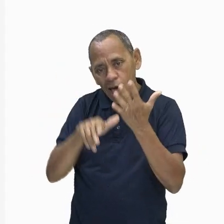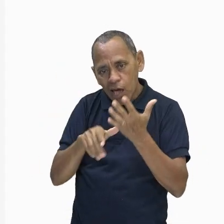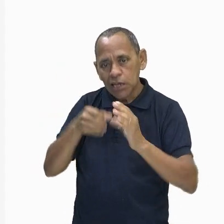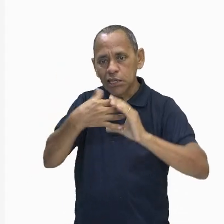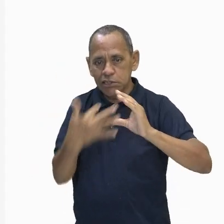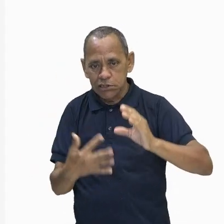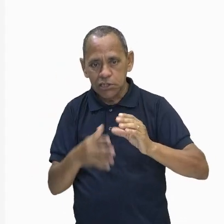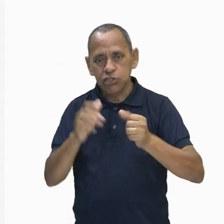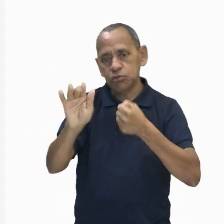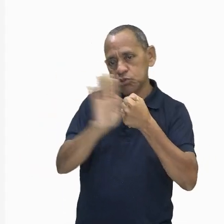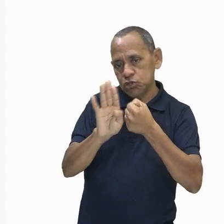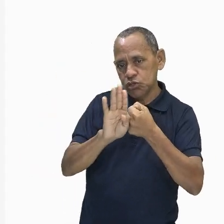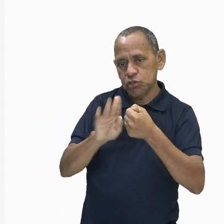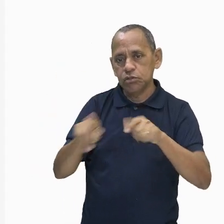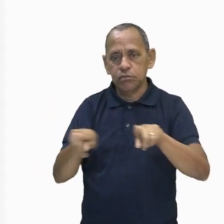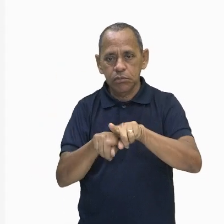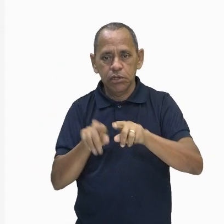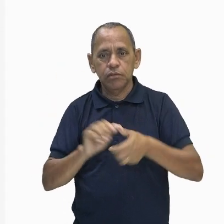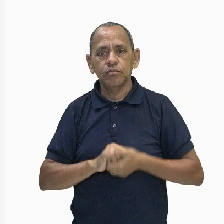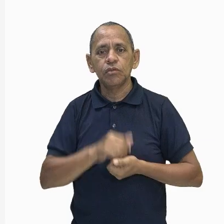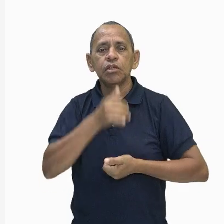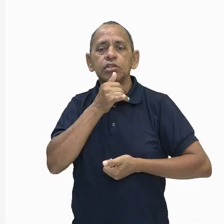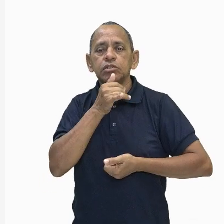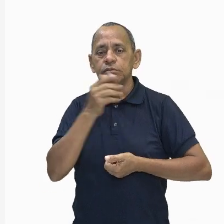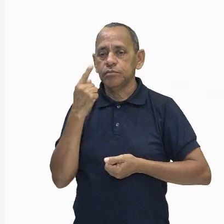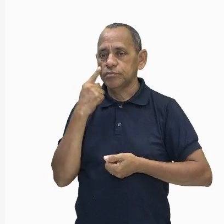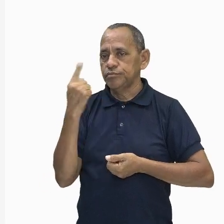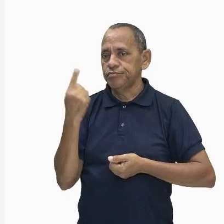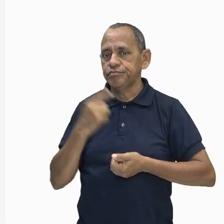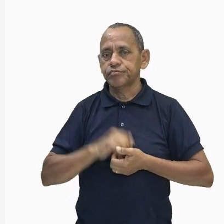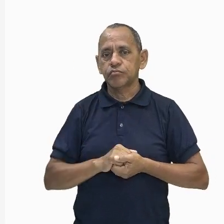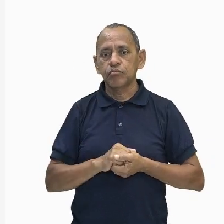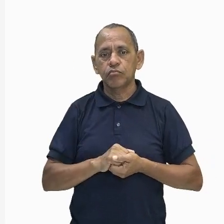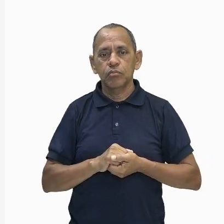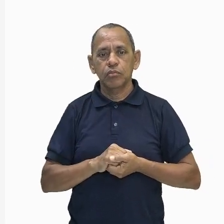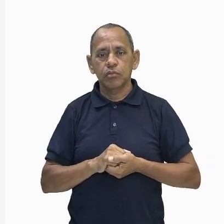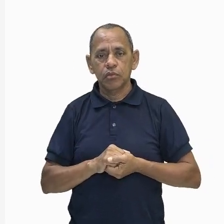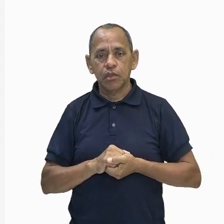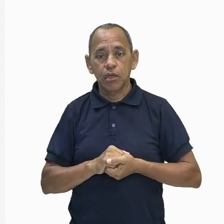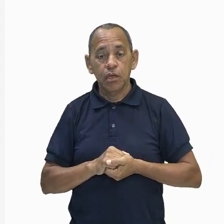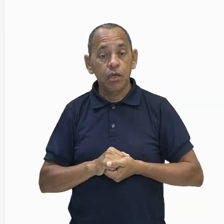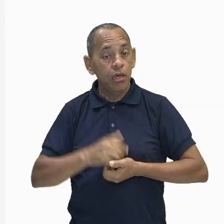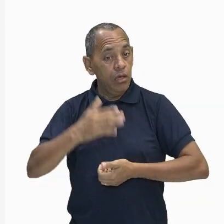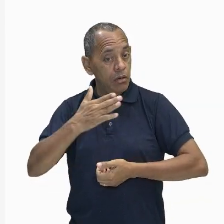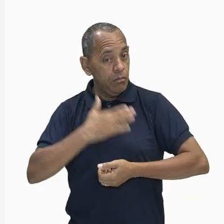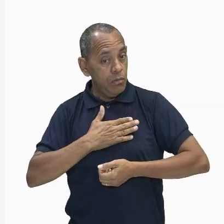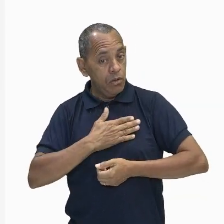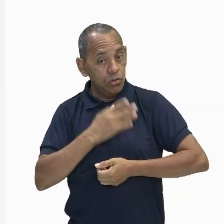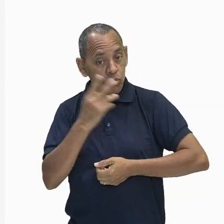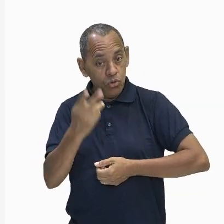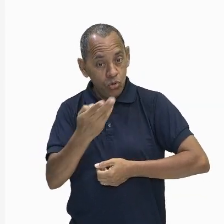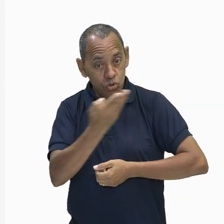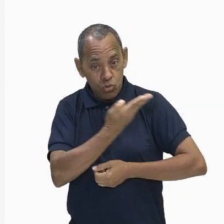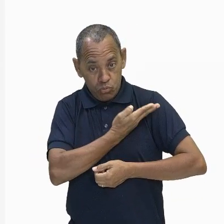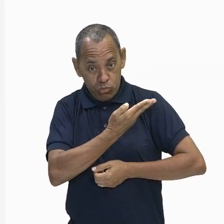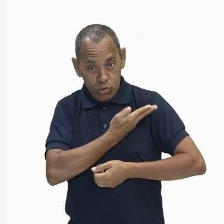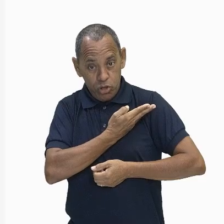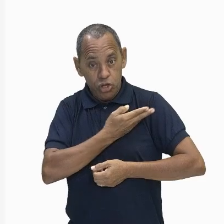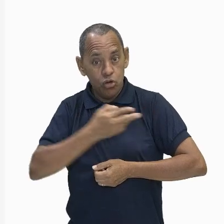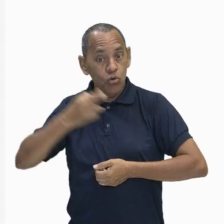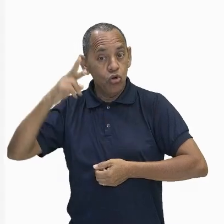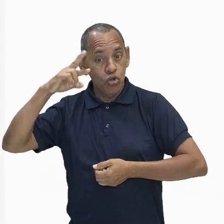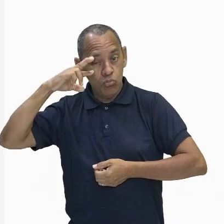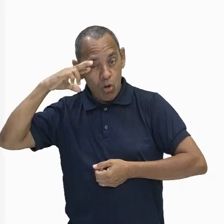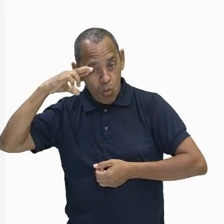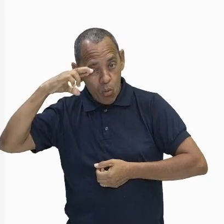aí, claro, vamos ao exemplo para que fique mais claro para a gente. Olha só. Os meus 2 amigos de Maués chegaram. Percebam,